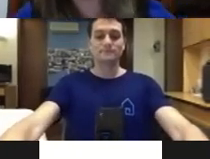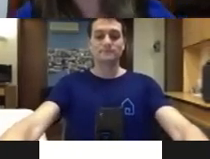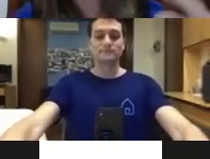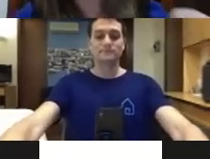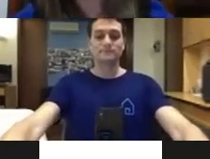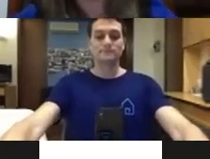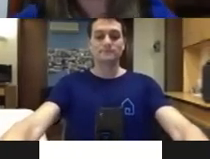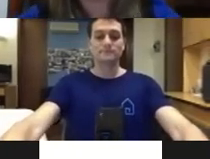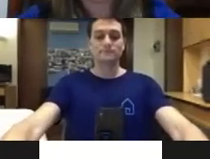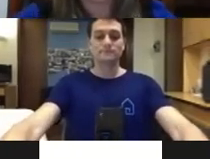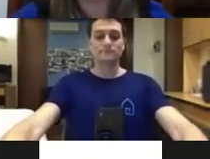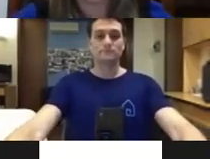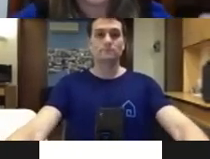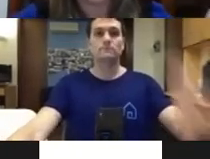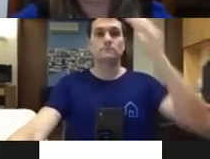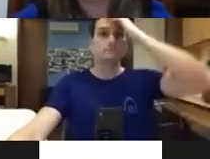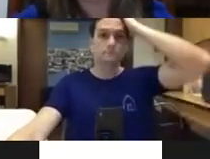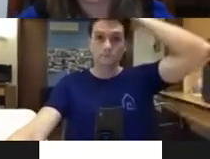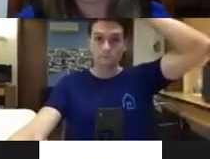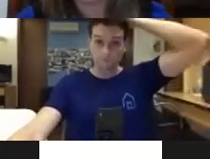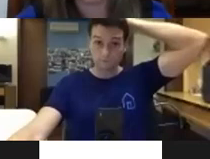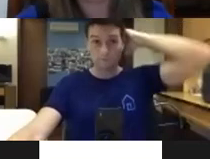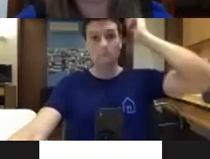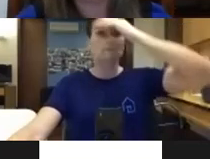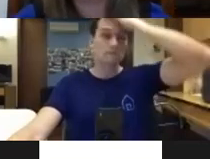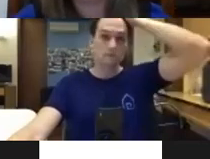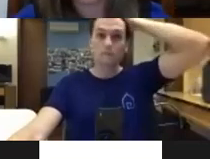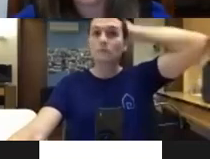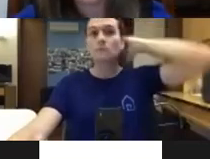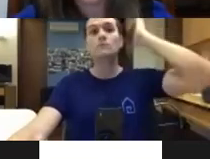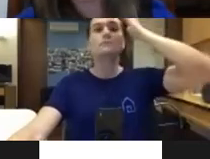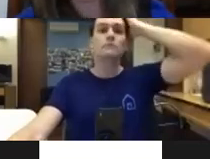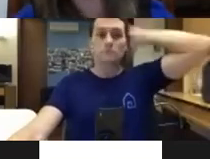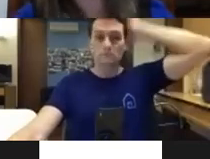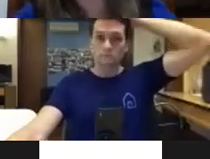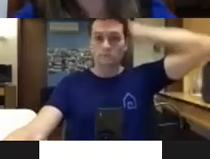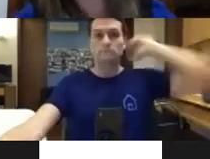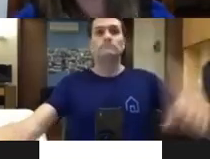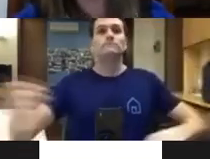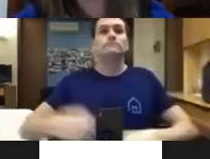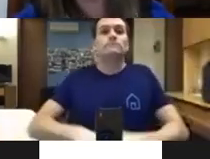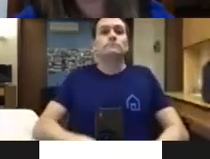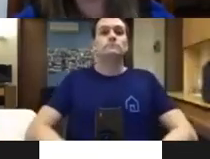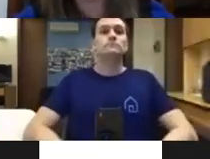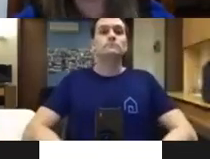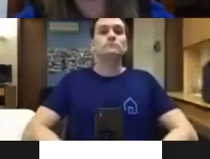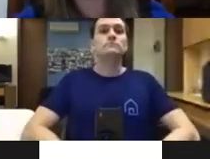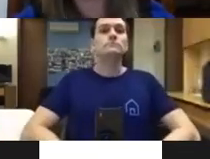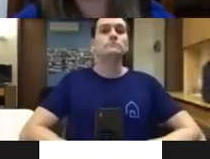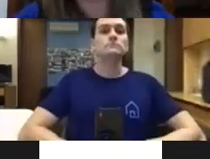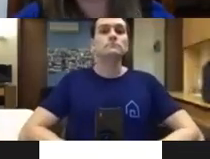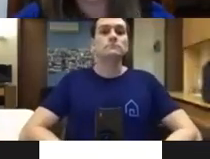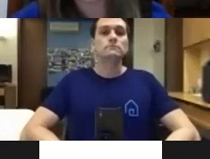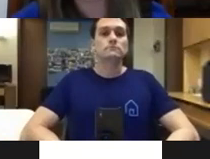temperaturas. Até é bom falar, né, antes a gente estava falando que é pouco relativo, elevada a temperatura, nós não estamos falando aqui de 30 e